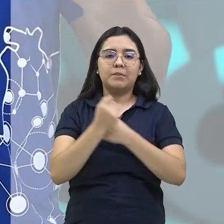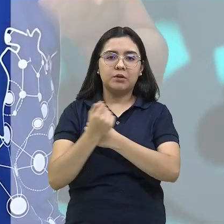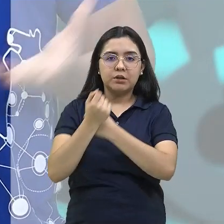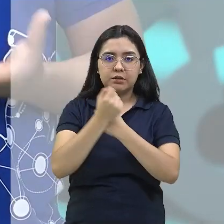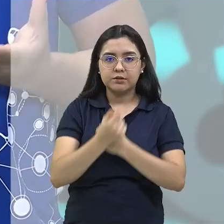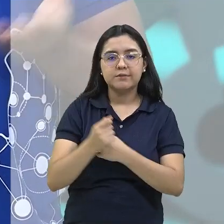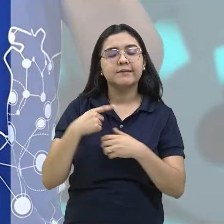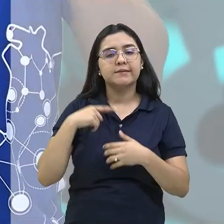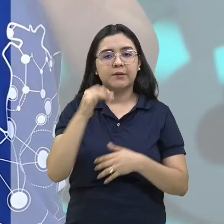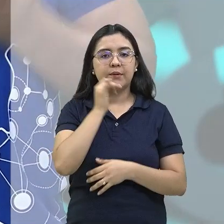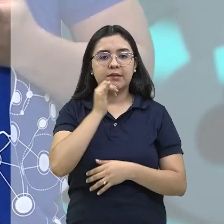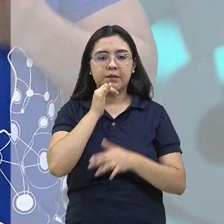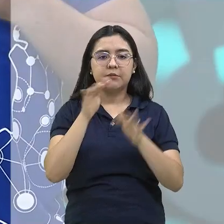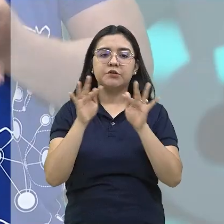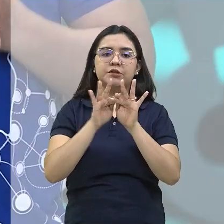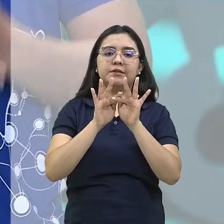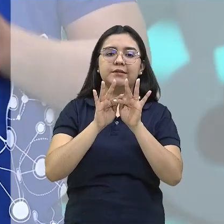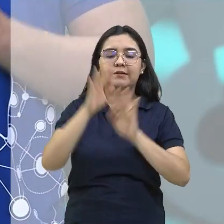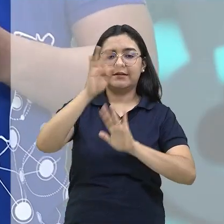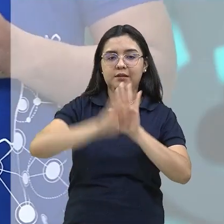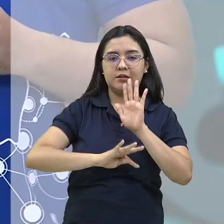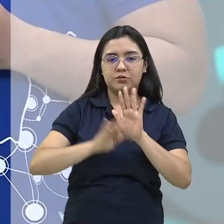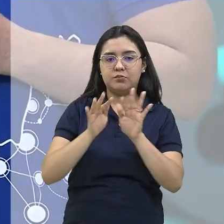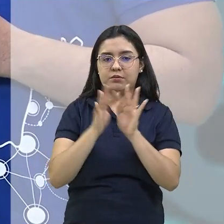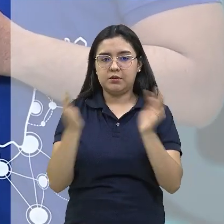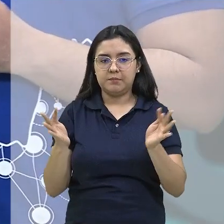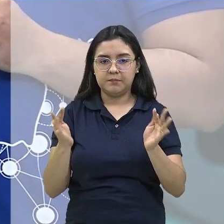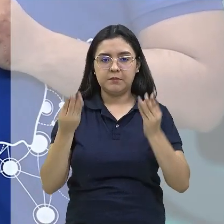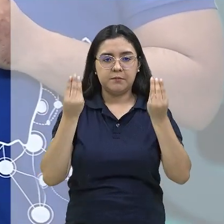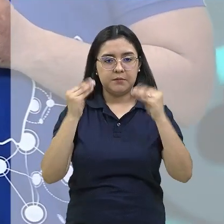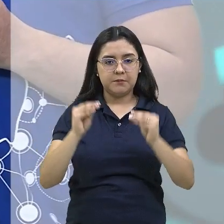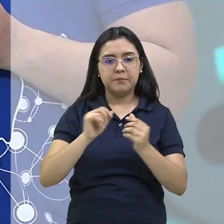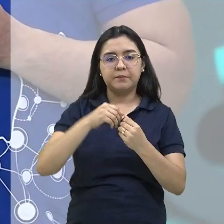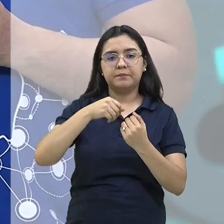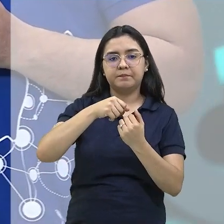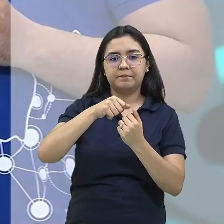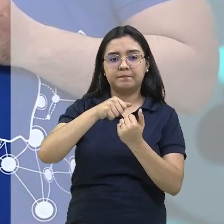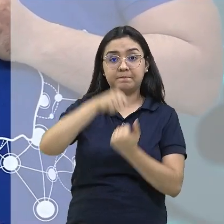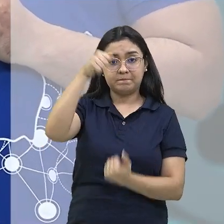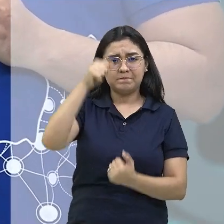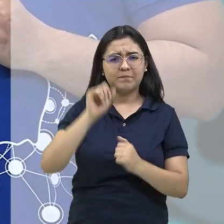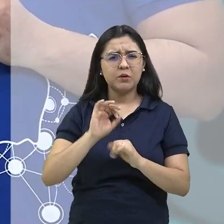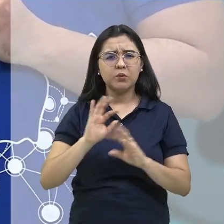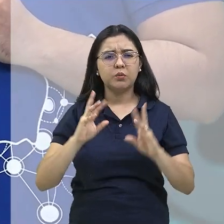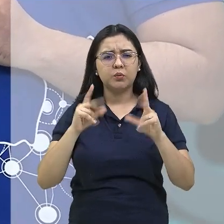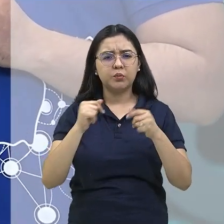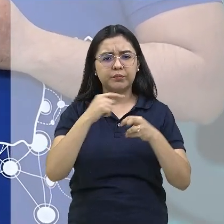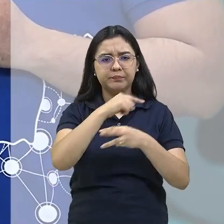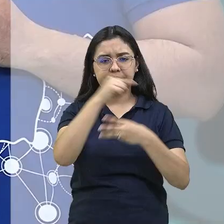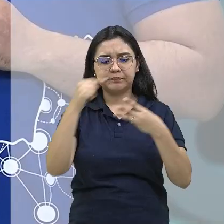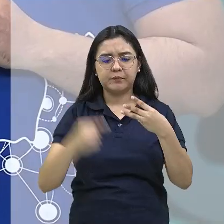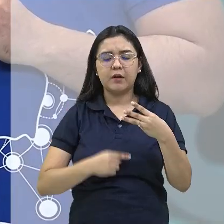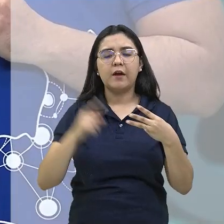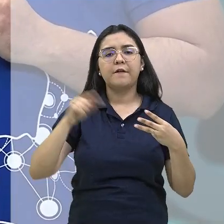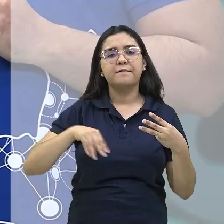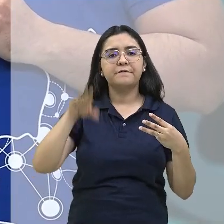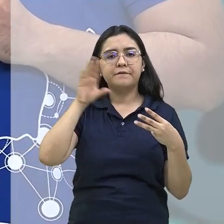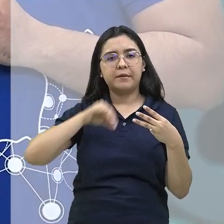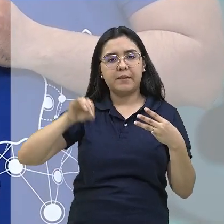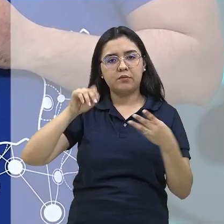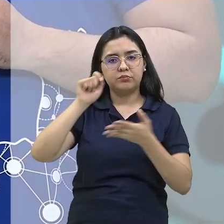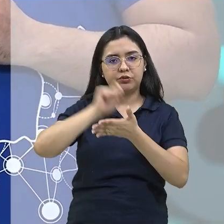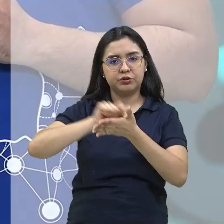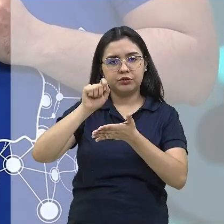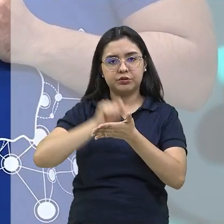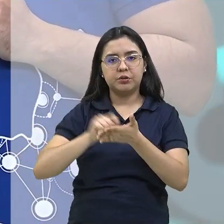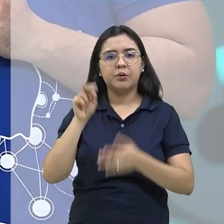exemplos de textos curtos que podem ser colocados nos cartazes. Perceba que tudo isso daqui, claro, é linguagem verbal que